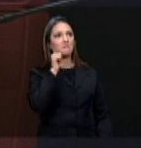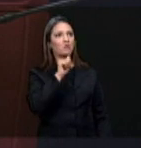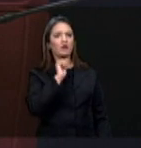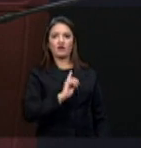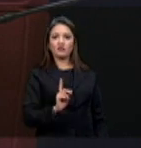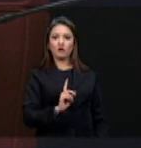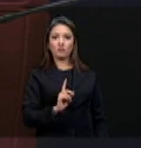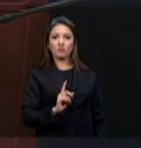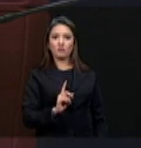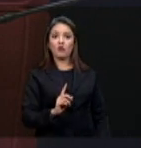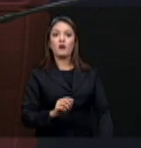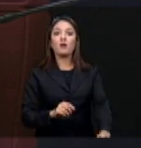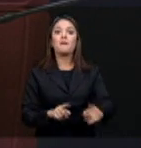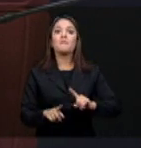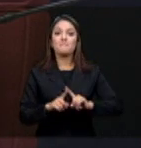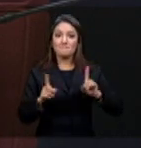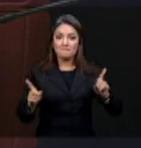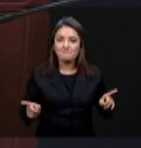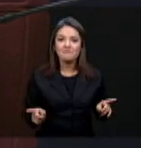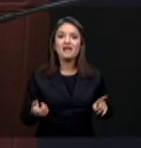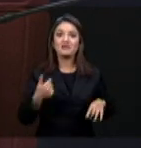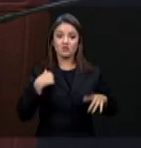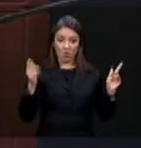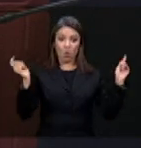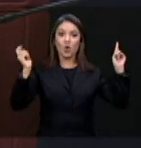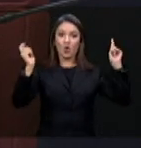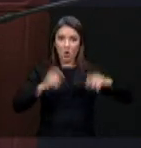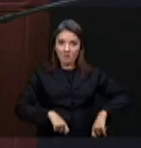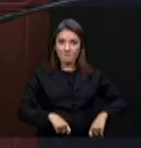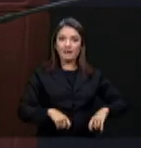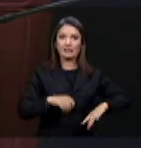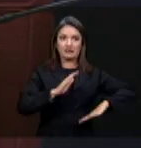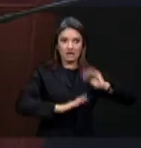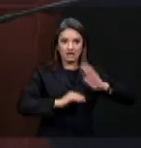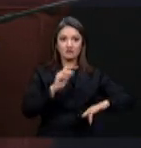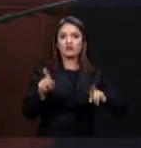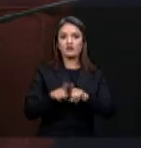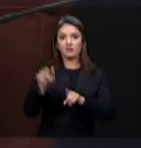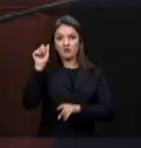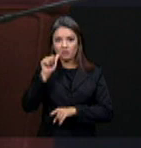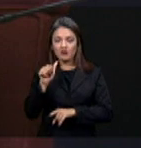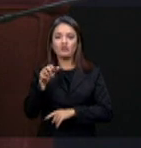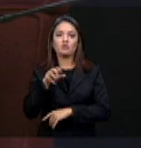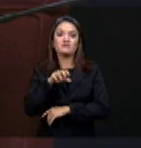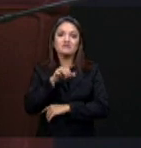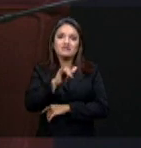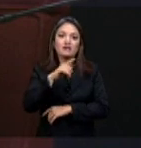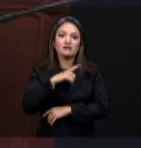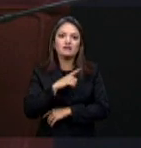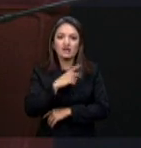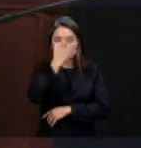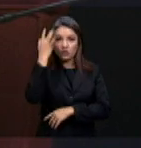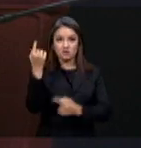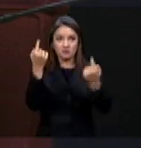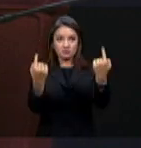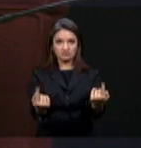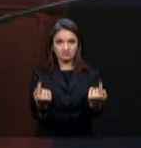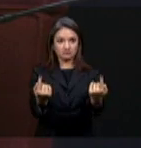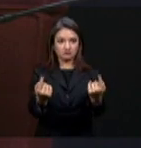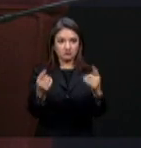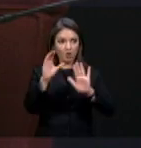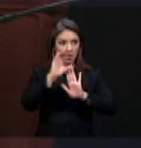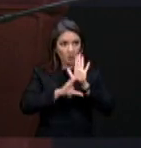e foi um conselho de administração porque eu sou competente eu sou mulher então se você tem candidatos igualmente qualificados eu acho que é muito muito